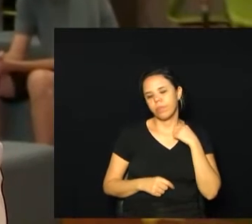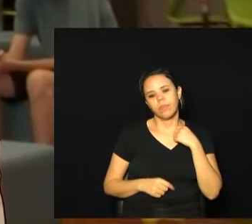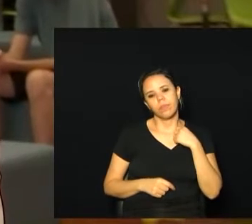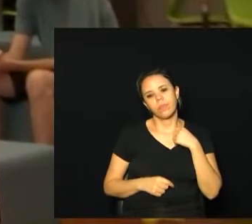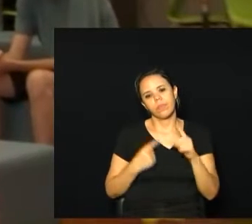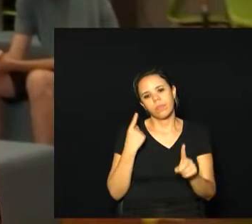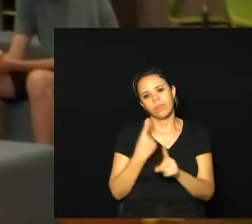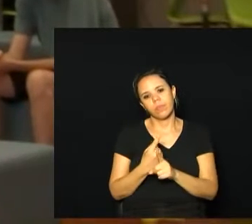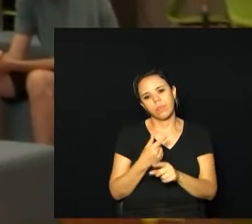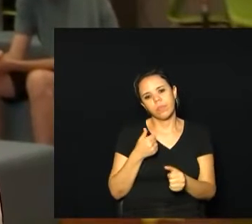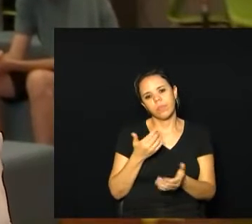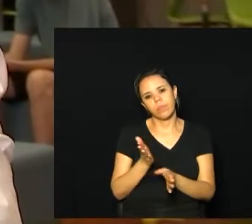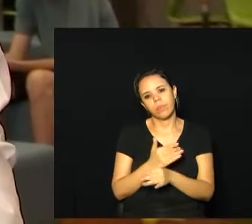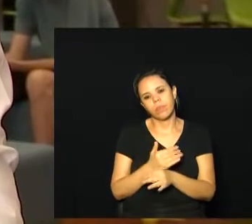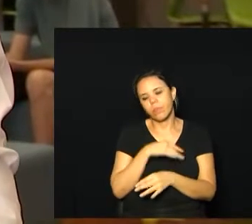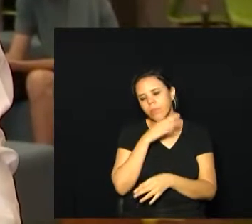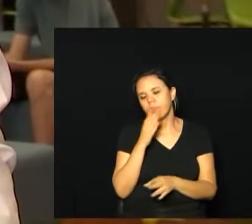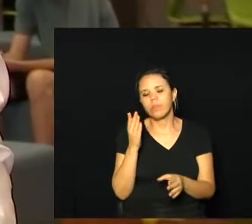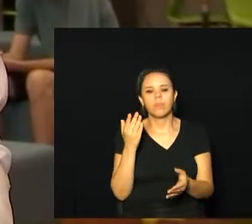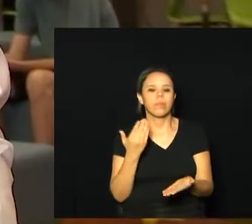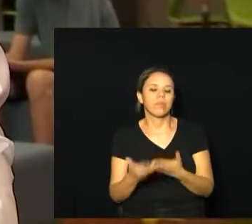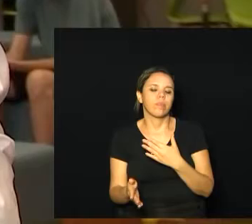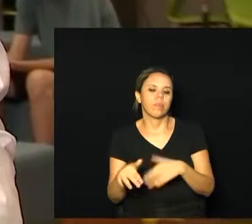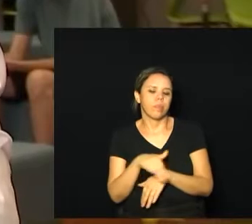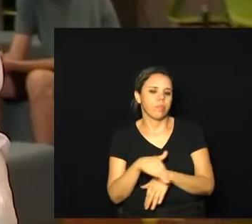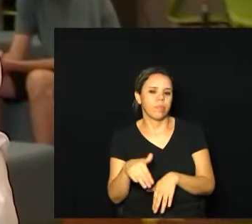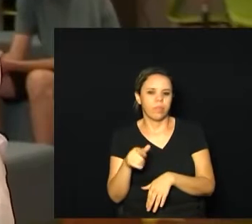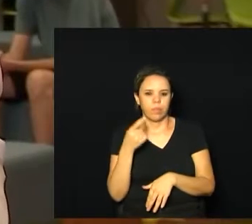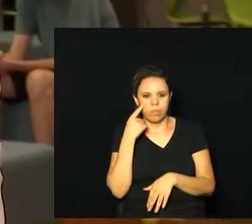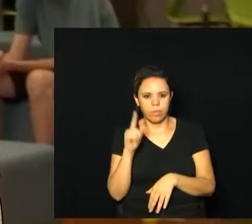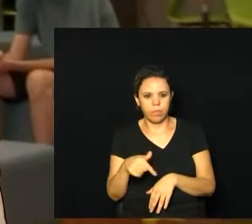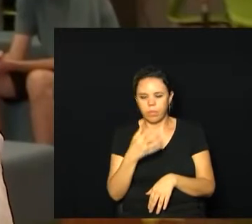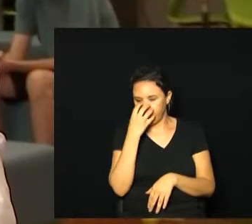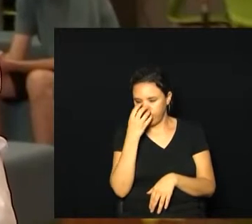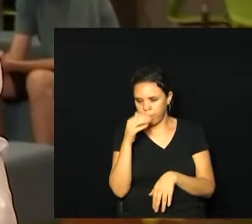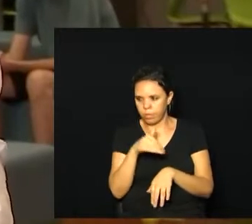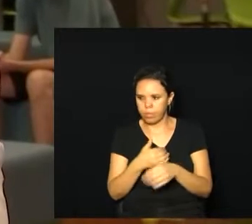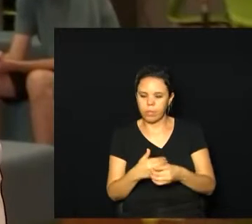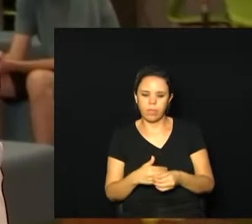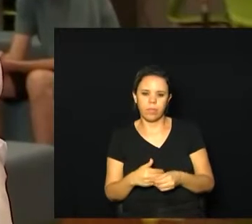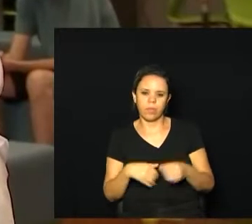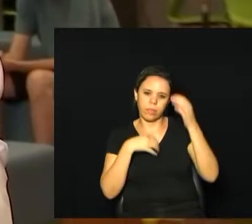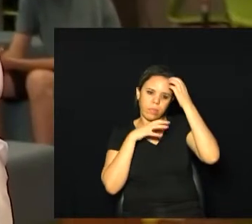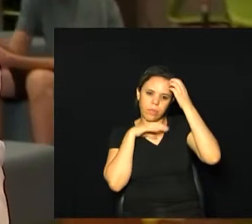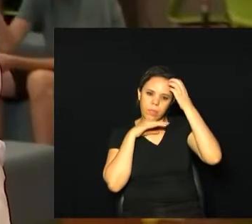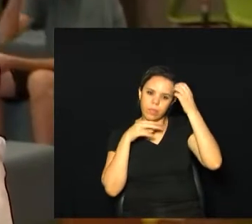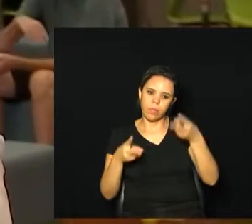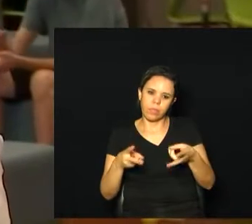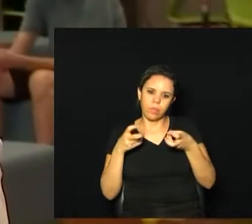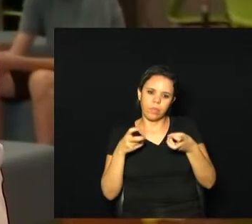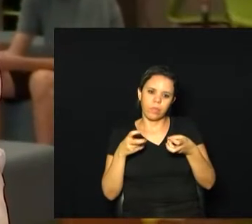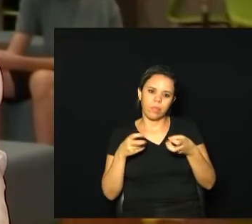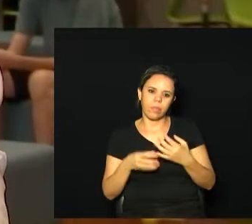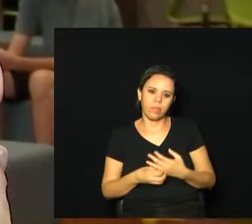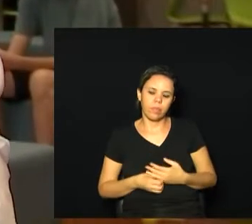de encontrar animais perdidos. Então, por exemplo, se você visse um cachorrinho na rua, um animal que você percebesse que estava